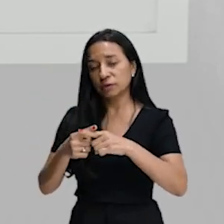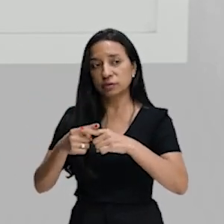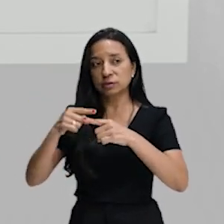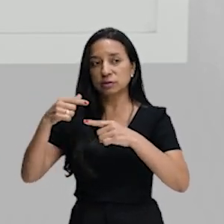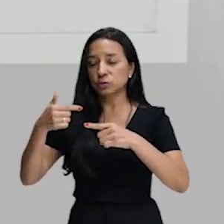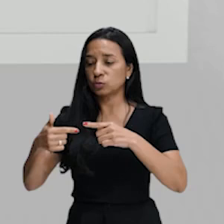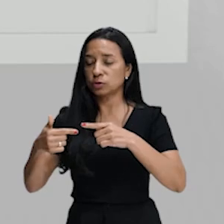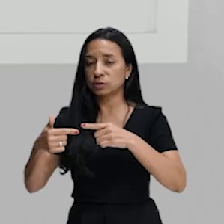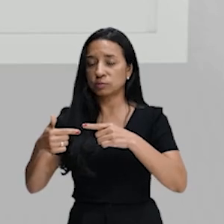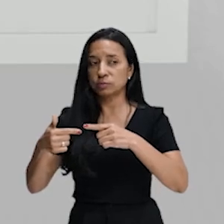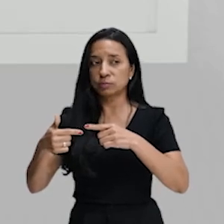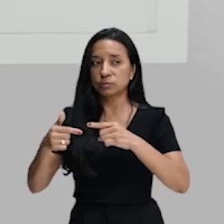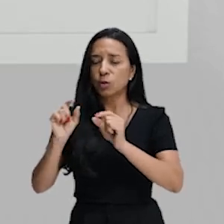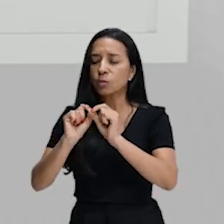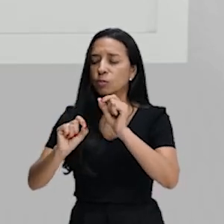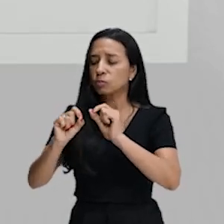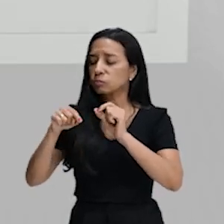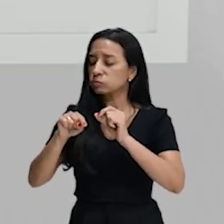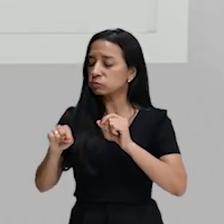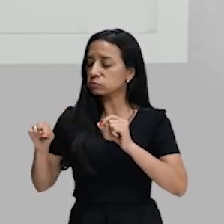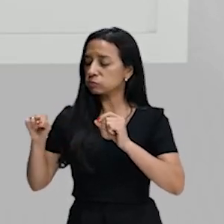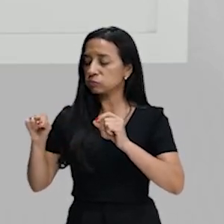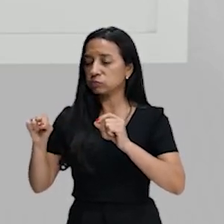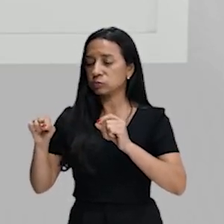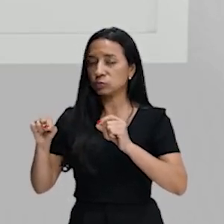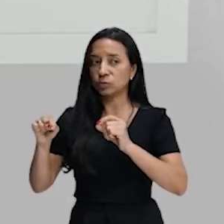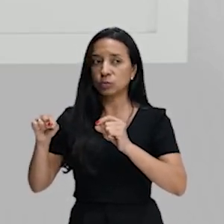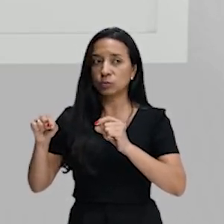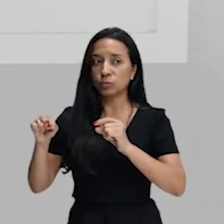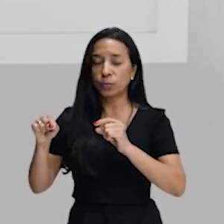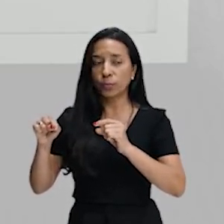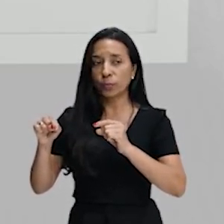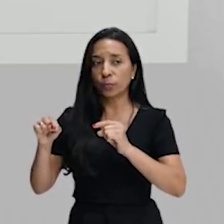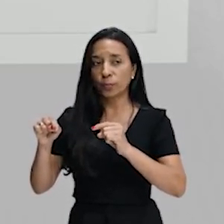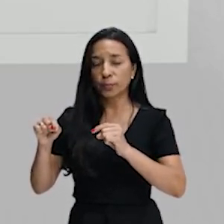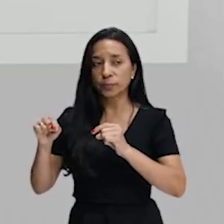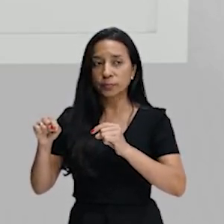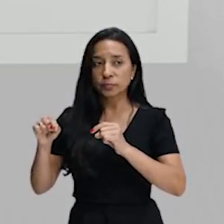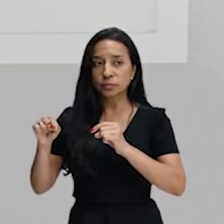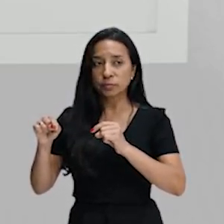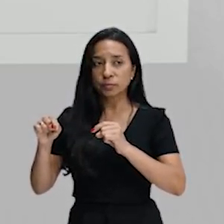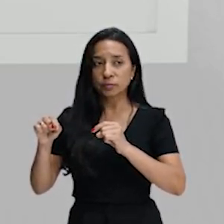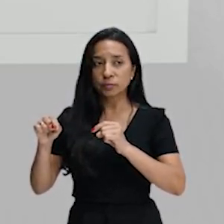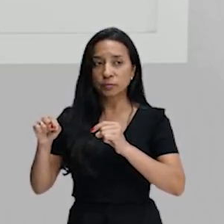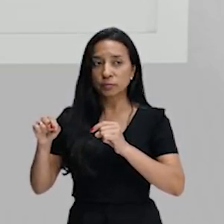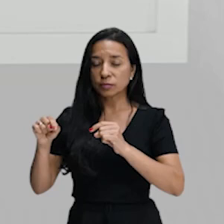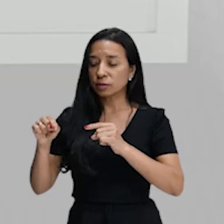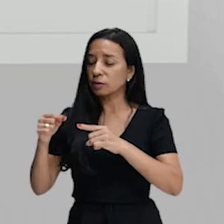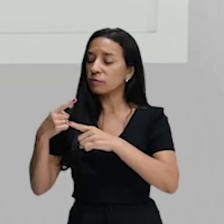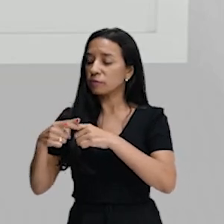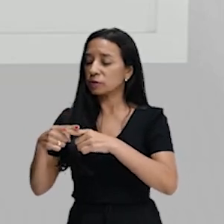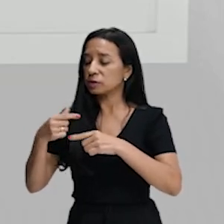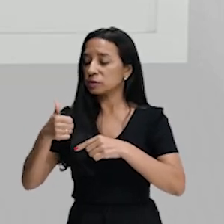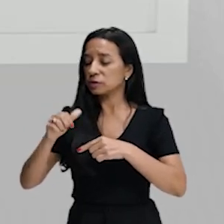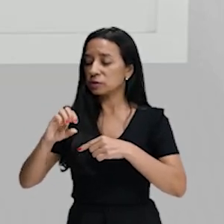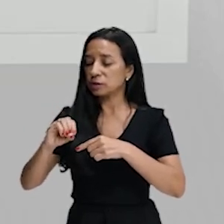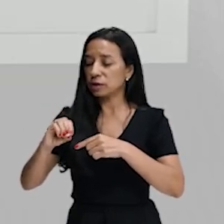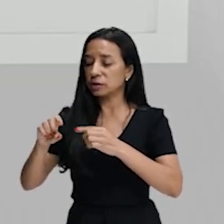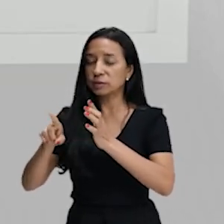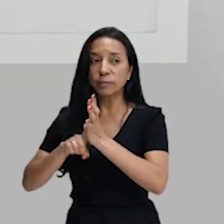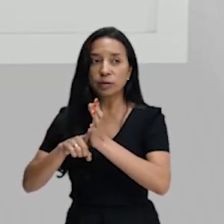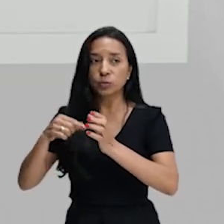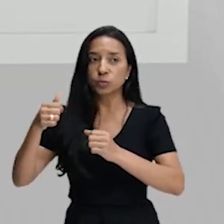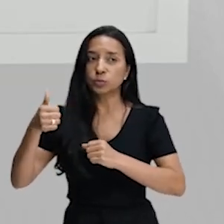menos 1 metro, né? Aqui no caso, vai ficar 2 vezes 10 a menos 1.